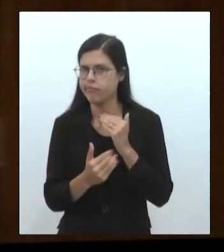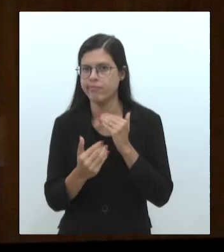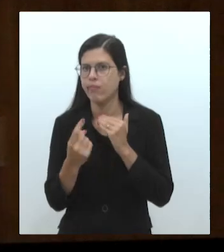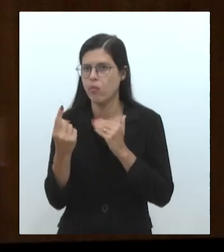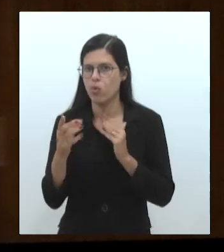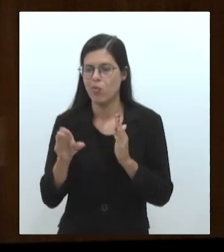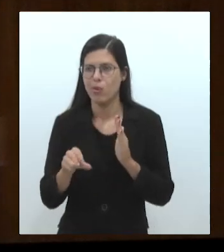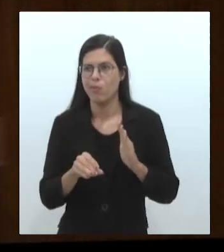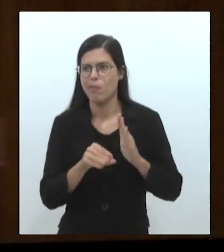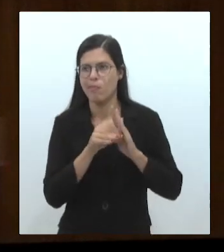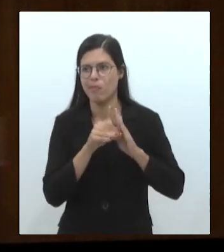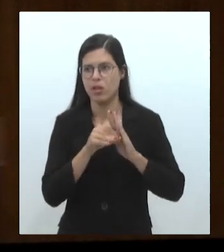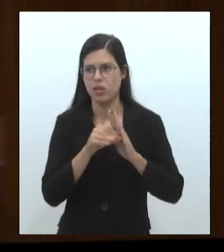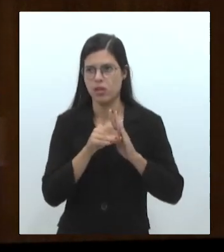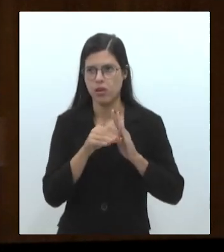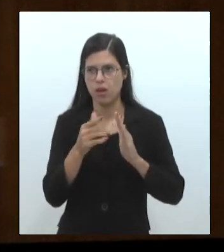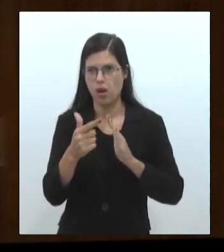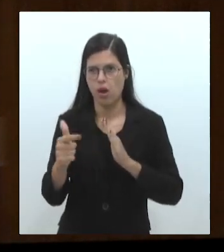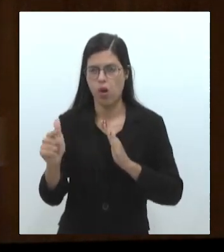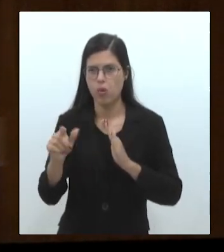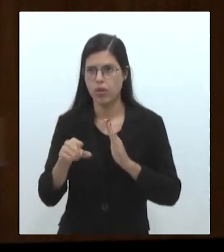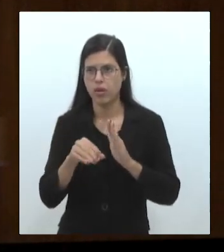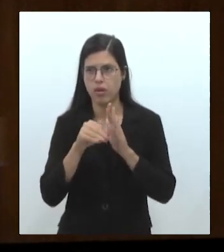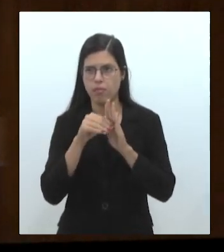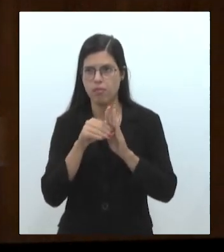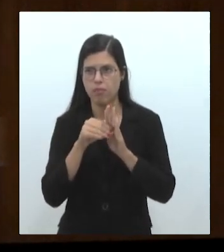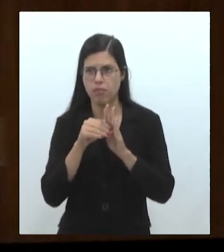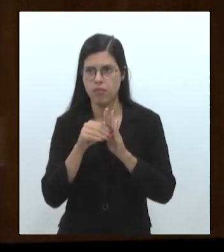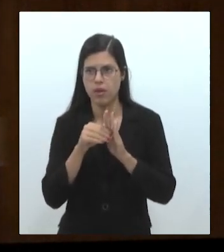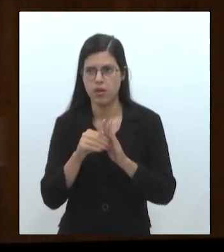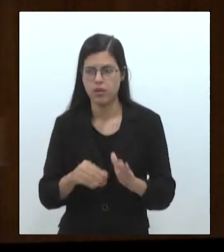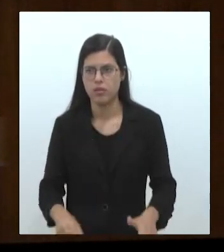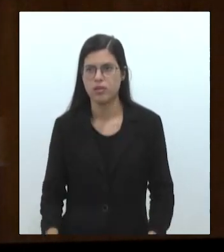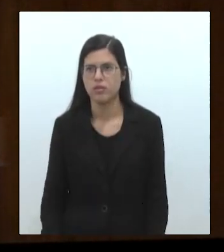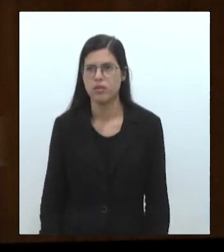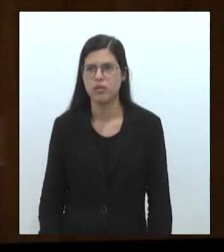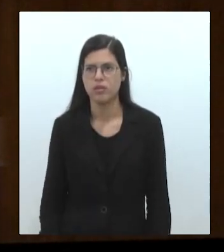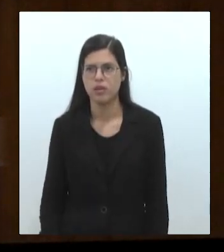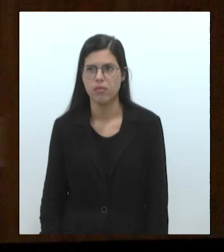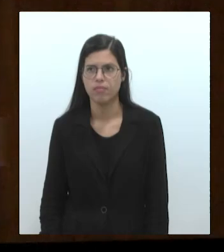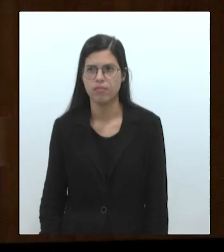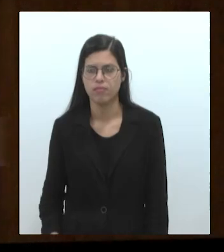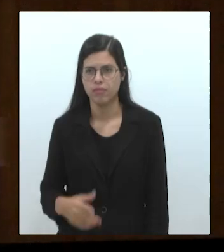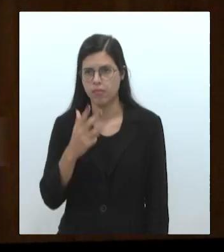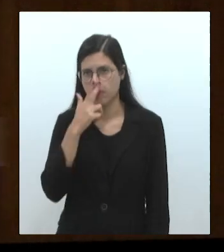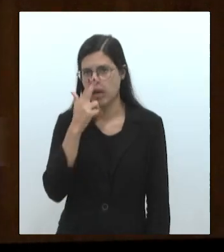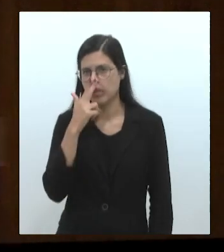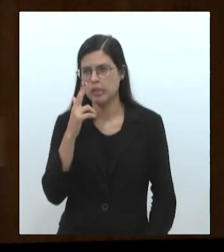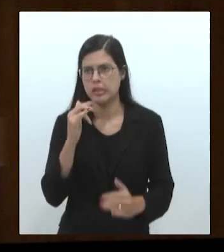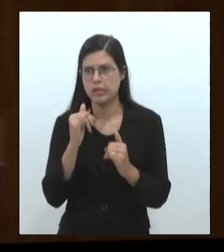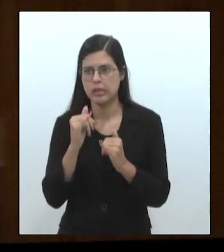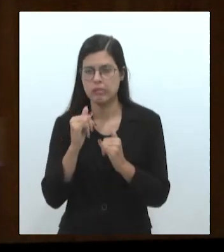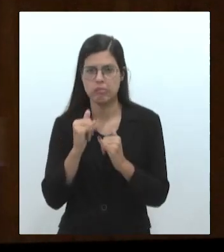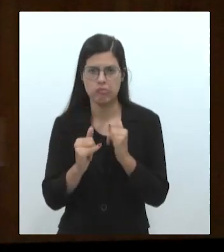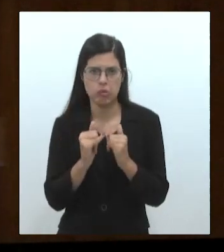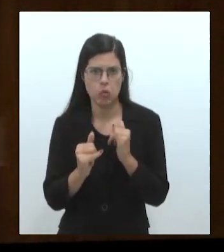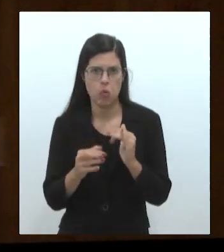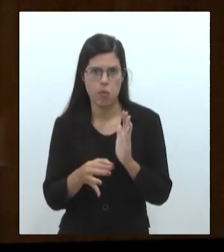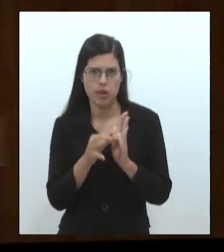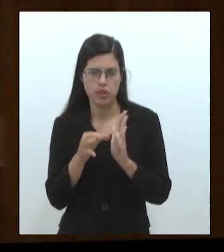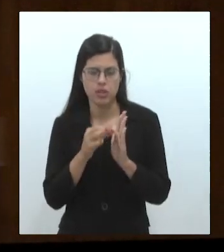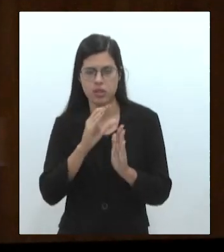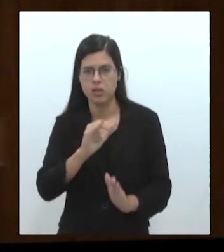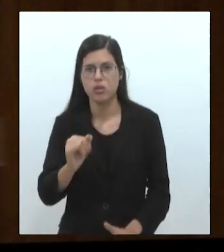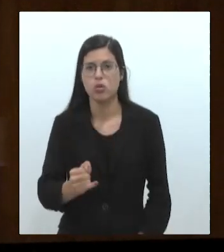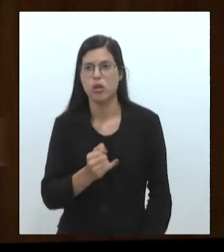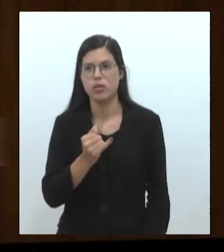a outra, no meu entendimento, se superou com o parecer da CCJ, mas vamos continuar, senhora. Eu acho esse